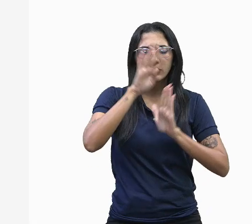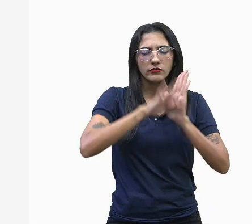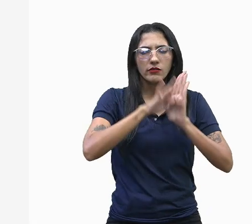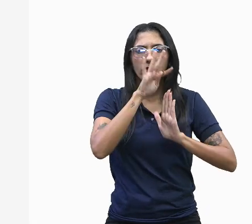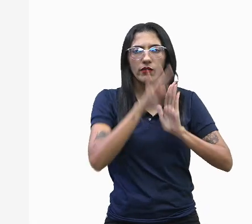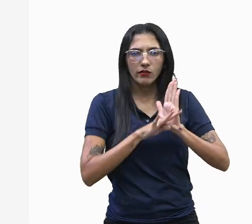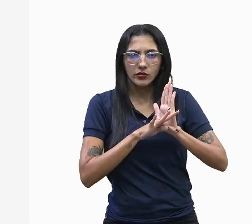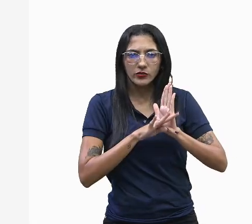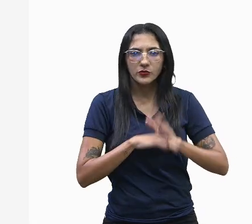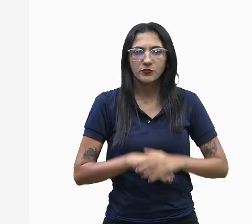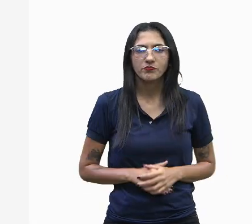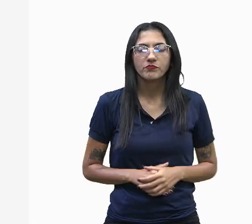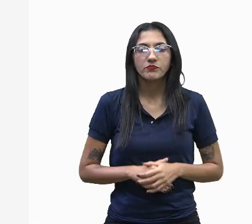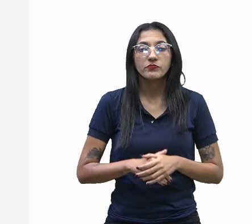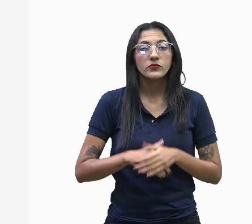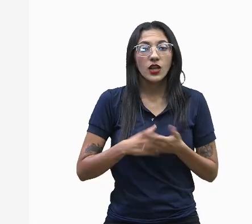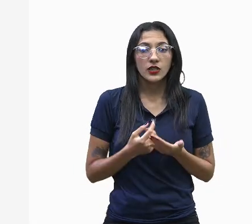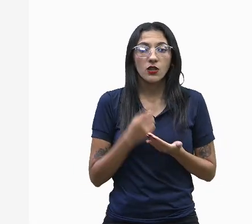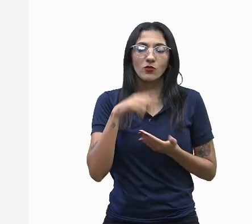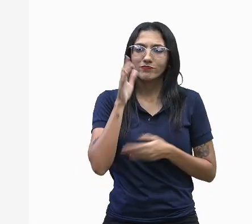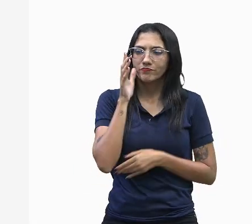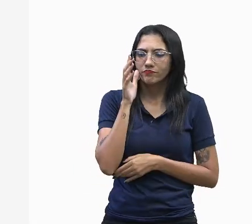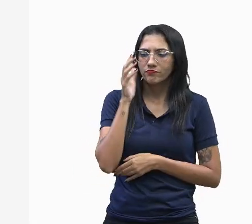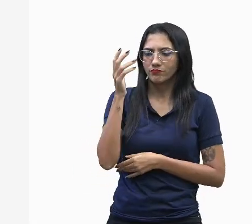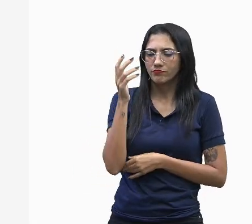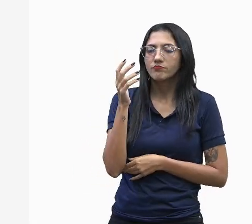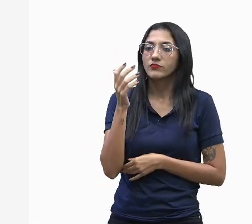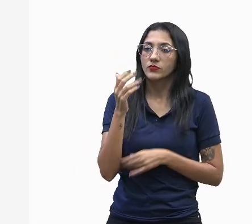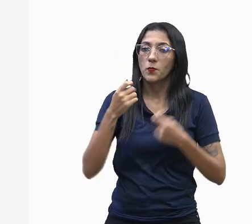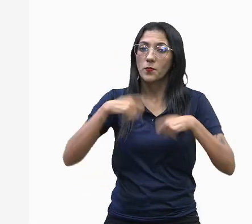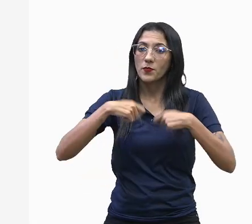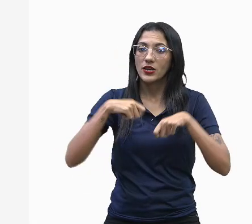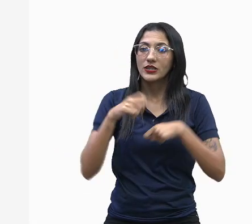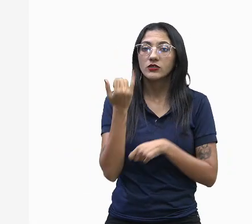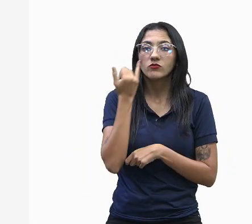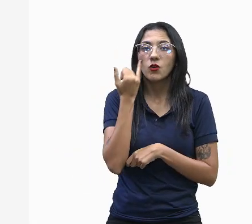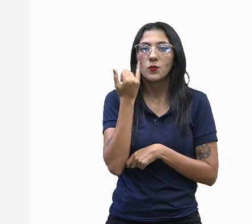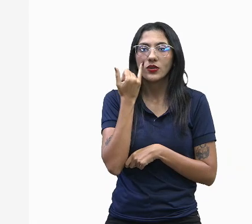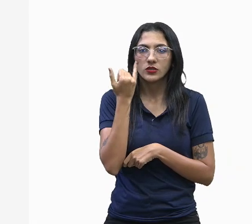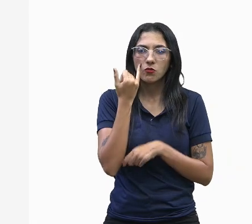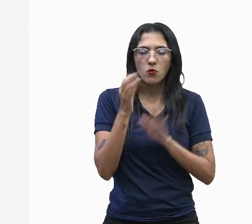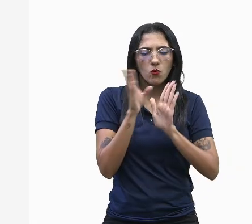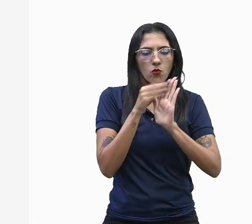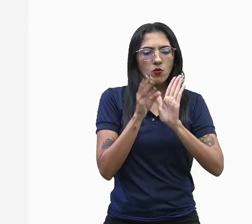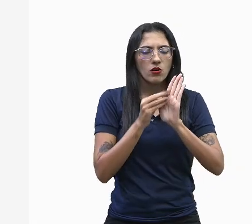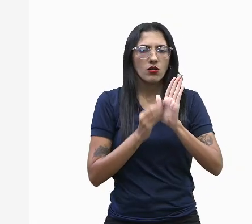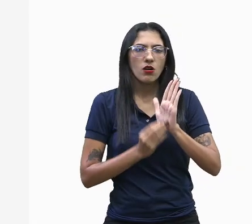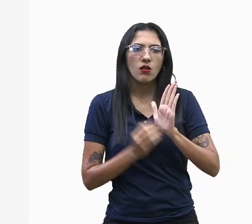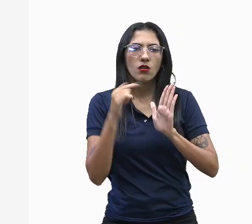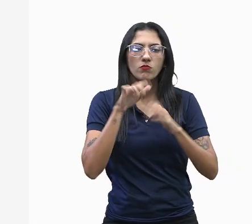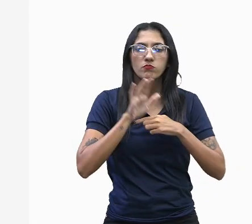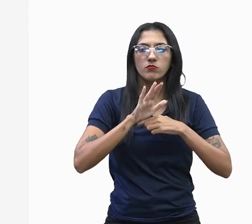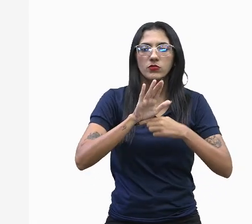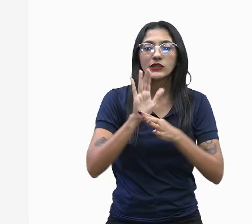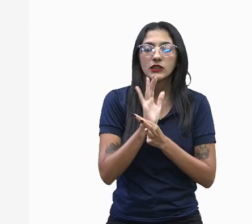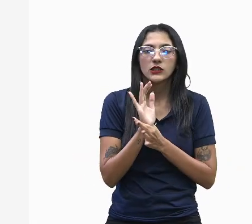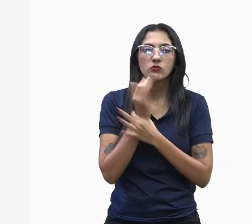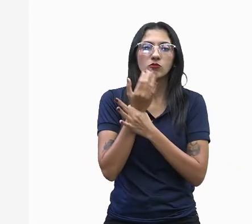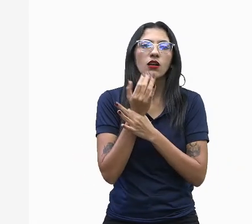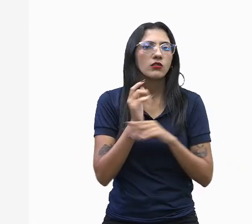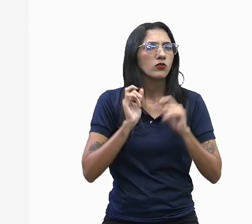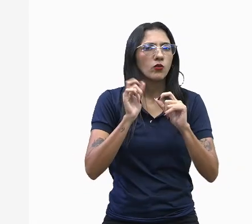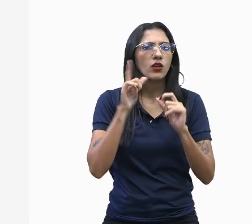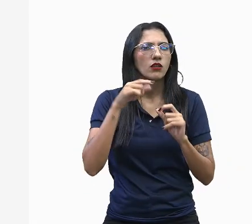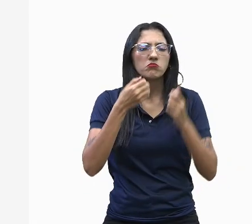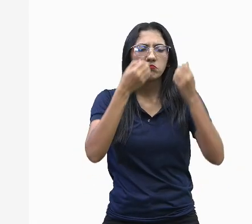dizendo. Ao trabalhar com fatos, é importante trazer conteúdos que reforcem o que é